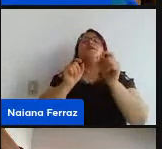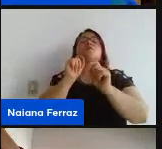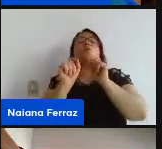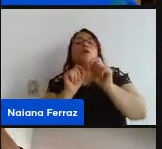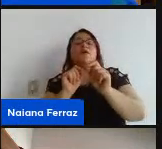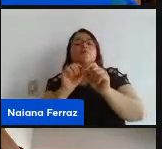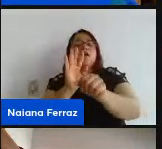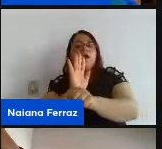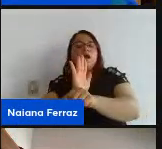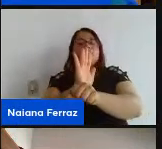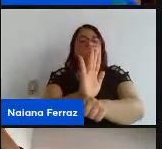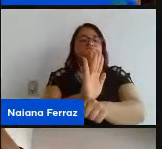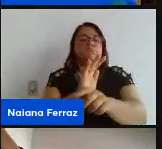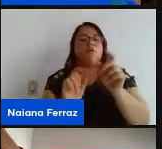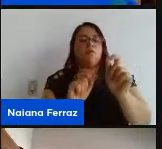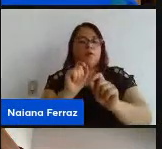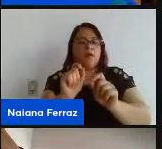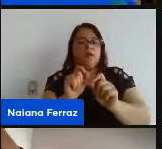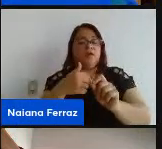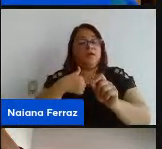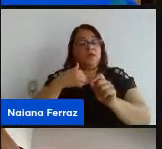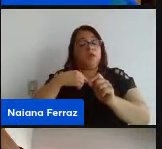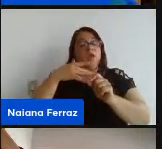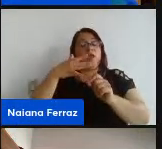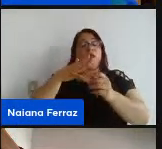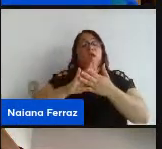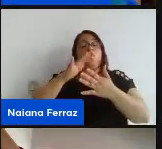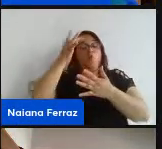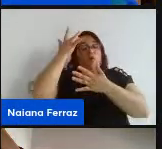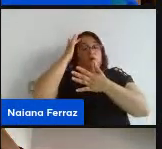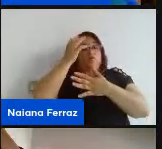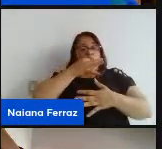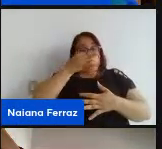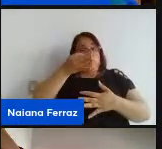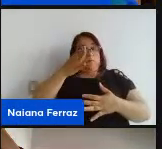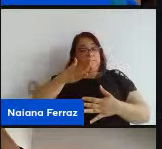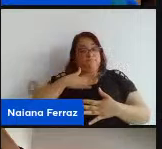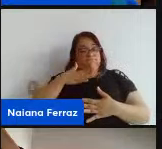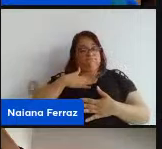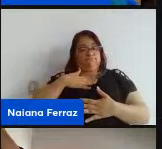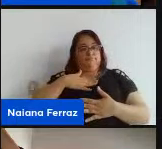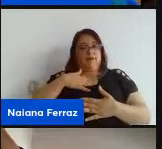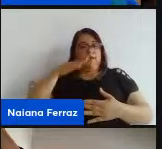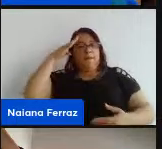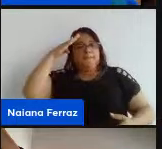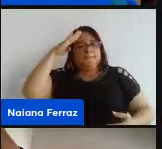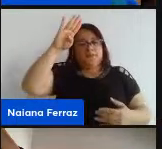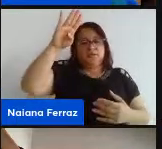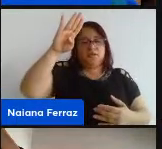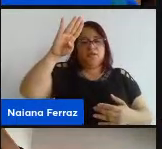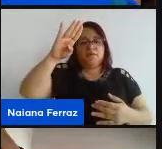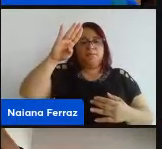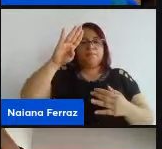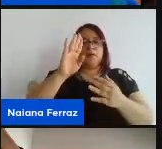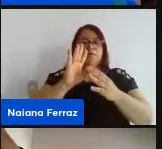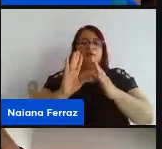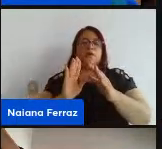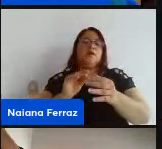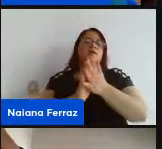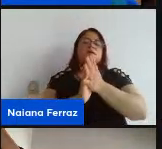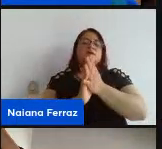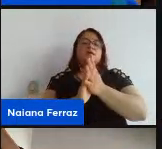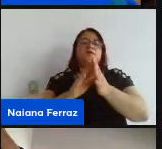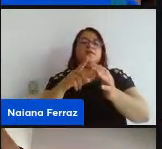eu considero a principal questão, né, que envolve os processos cognitivos e